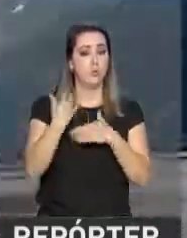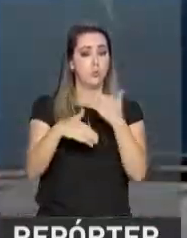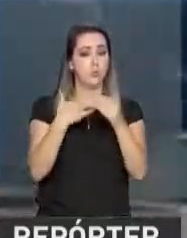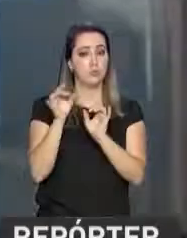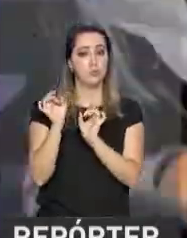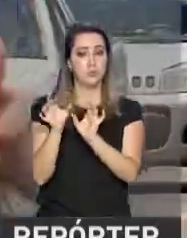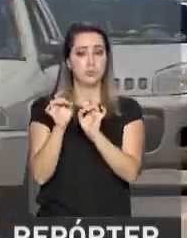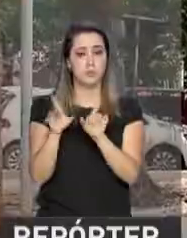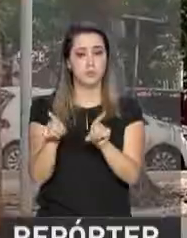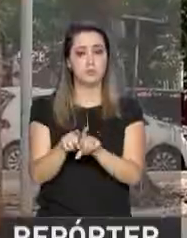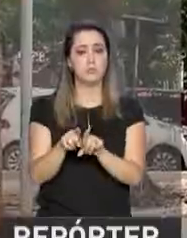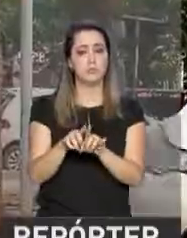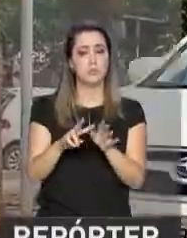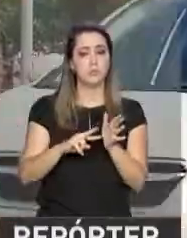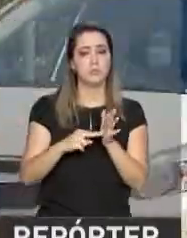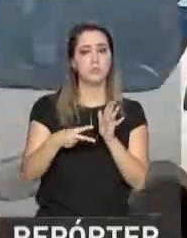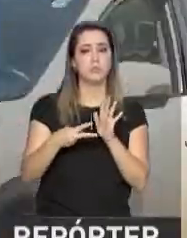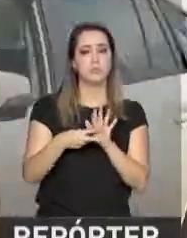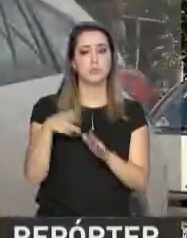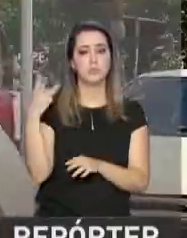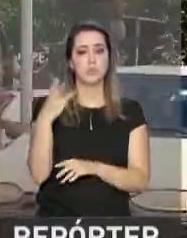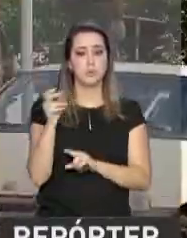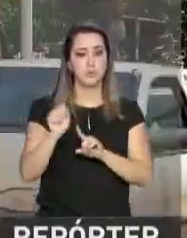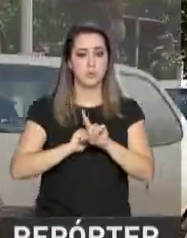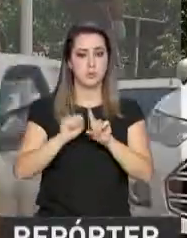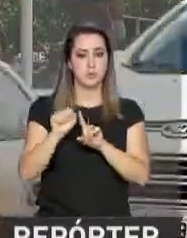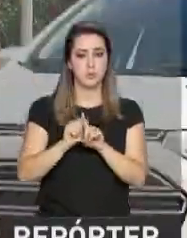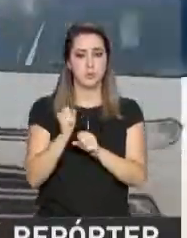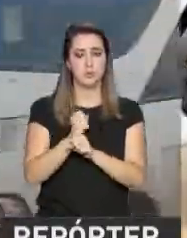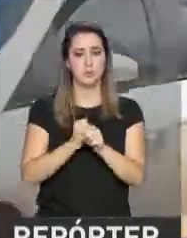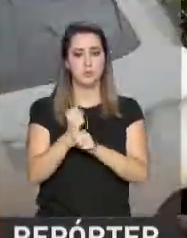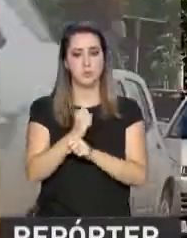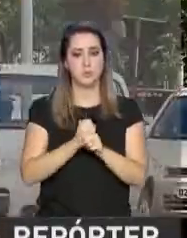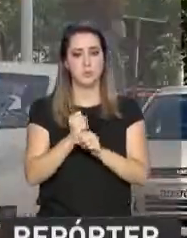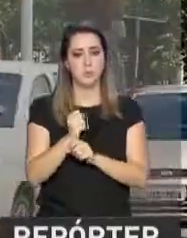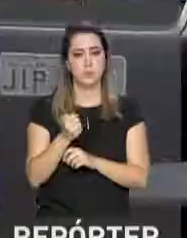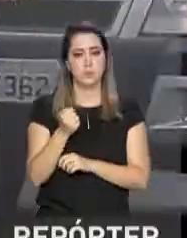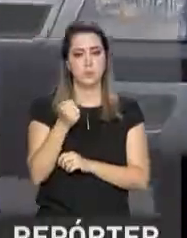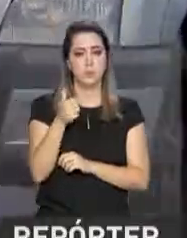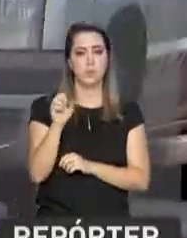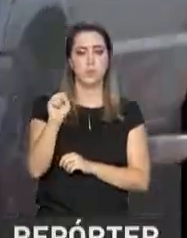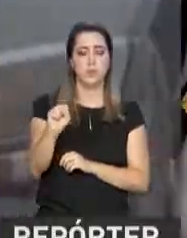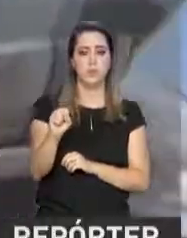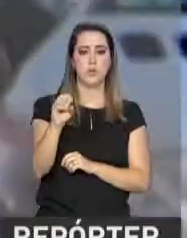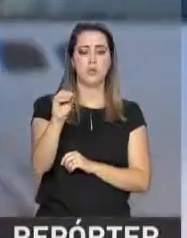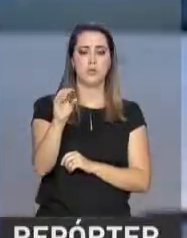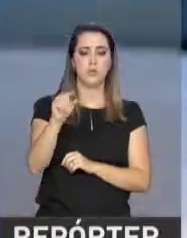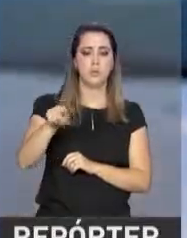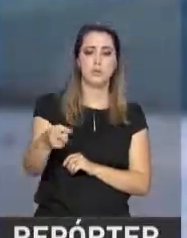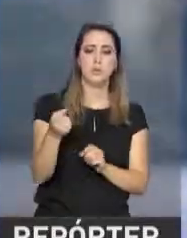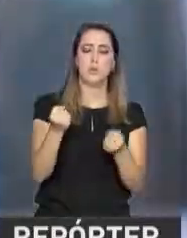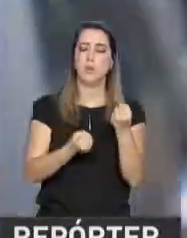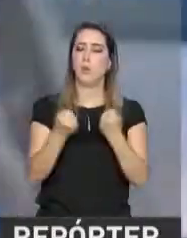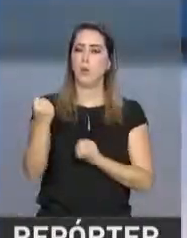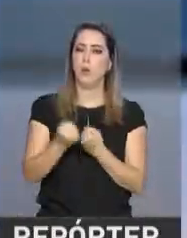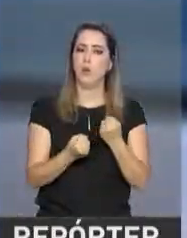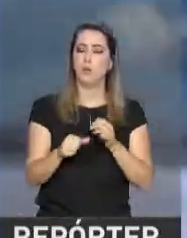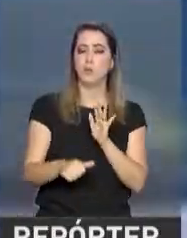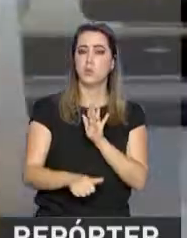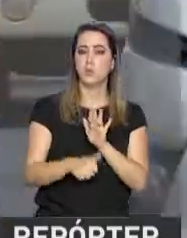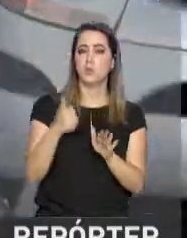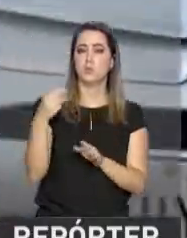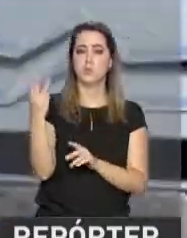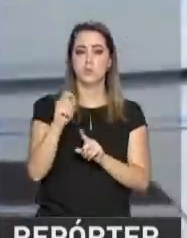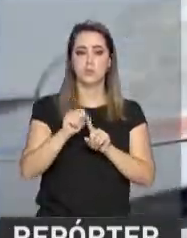nas vendas também foi registrado nos 3 primeiros meses deste ano. Foram quase 800 mil emplacamentos no primeiro trimestre